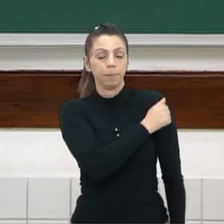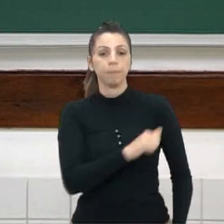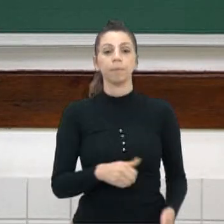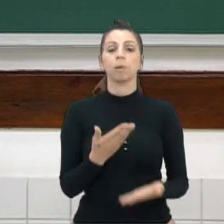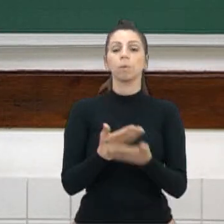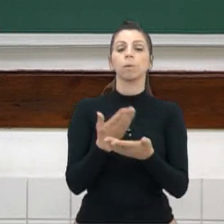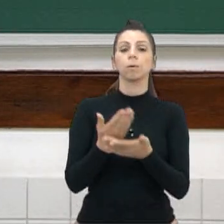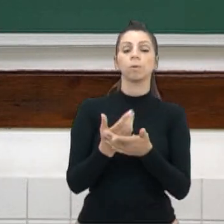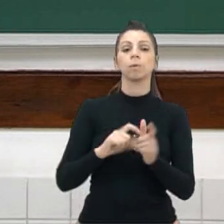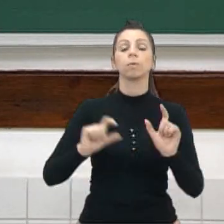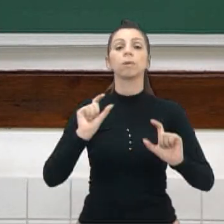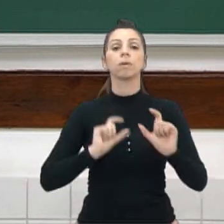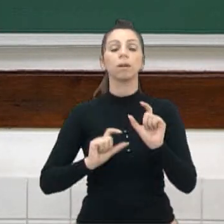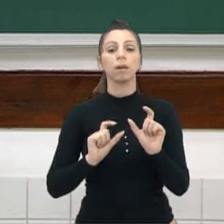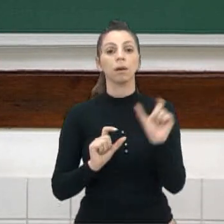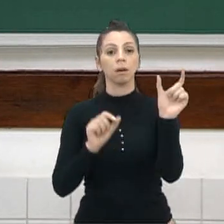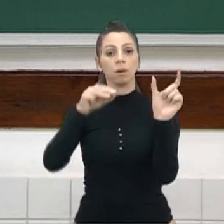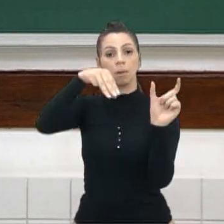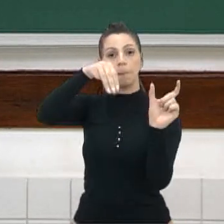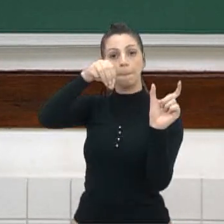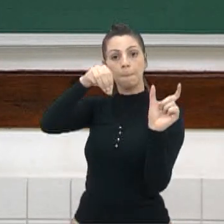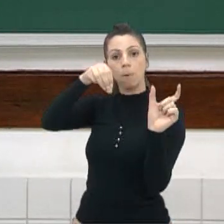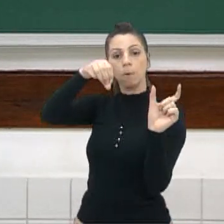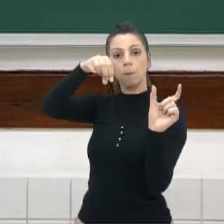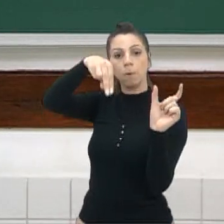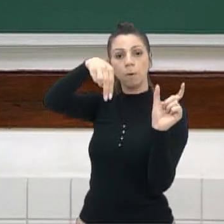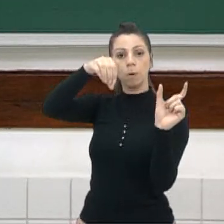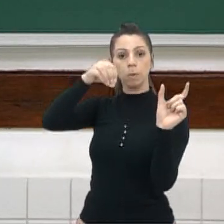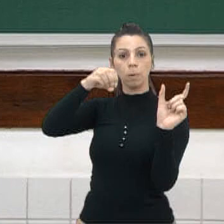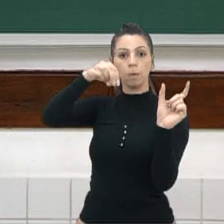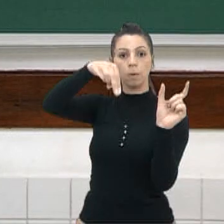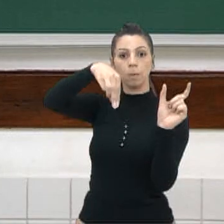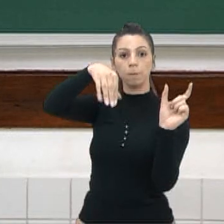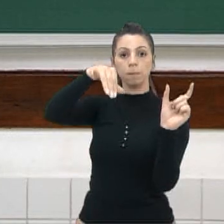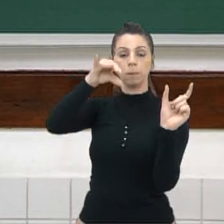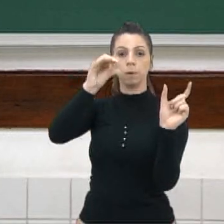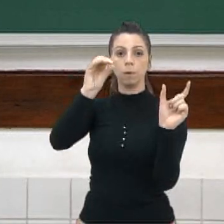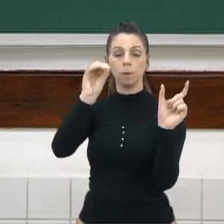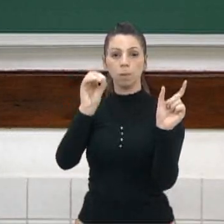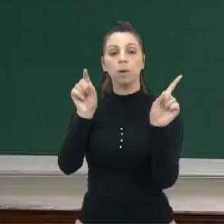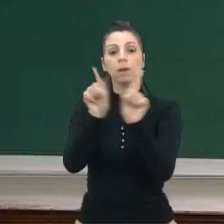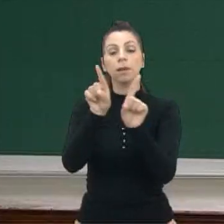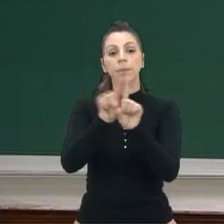monômios e de polinômios, e vamos ver o que nós fizemos nas aulas anteriores.